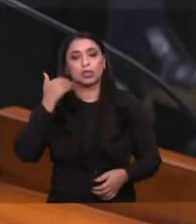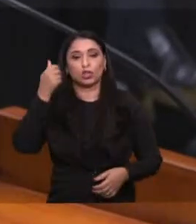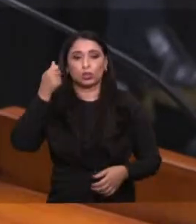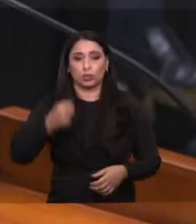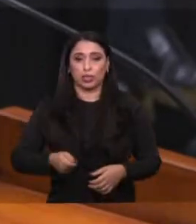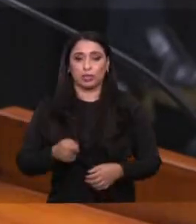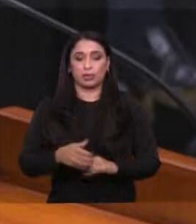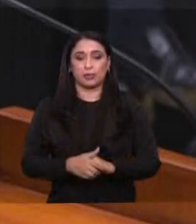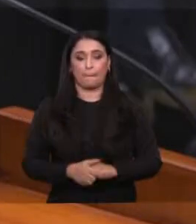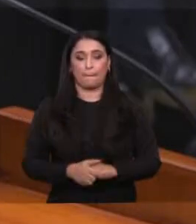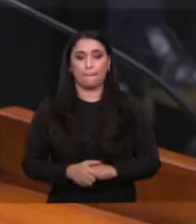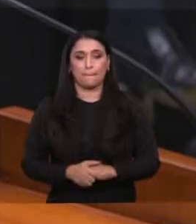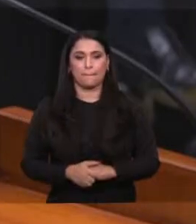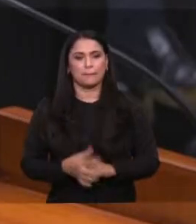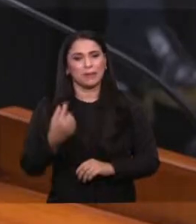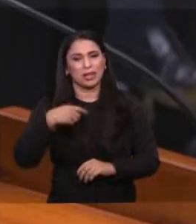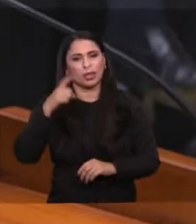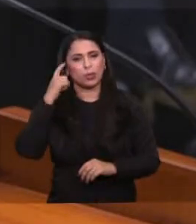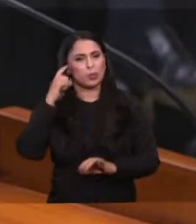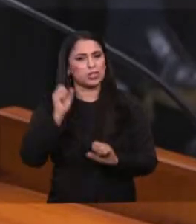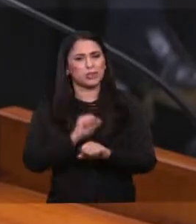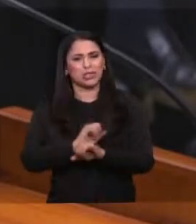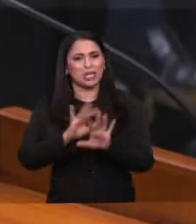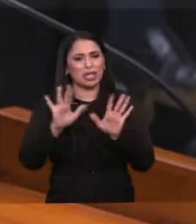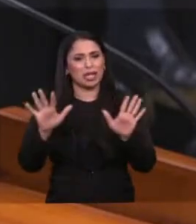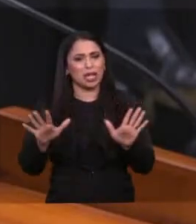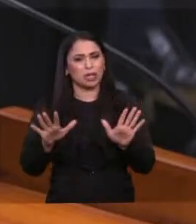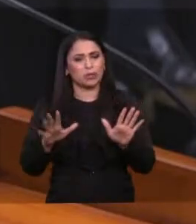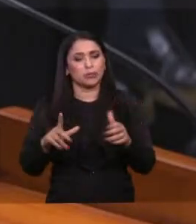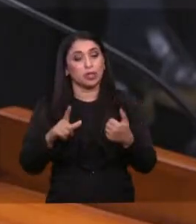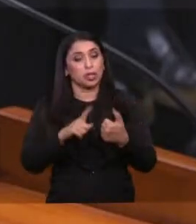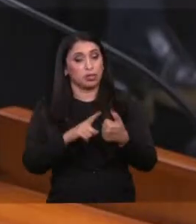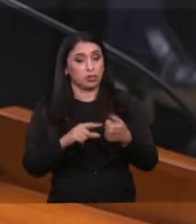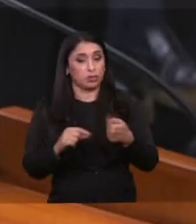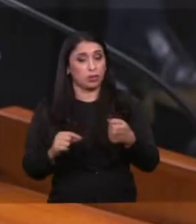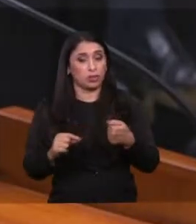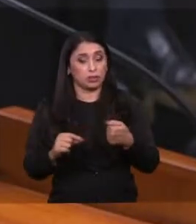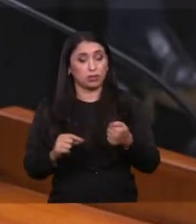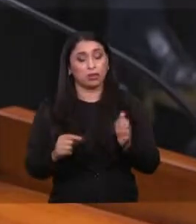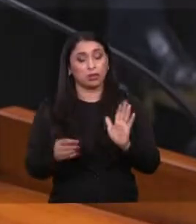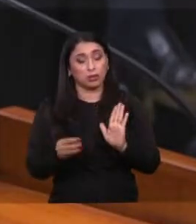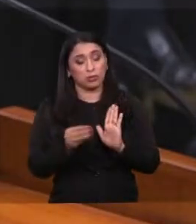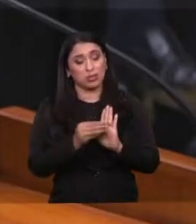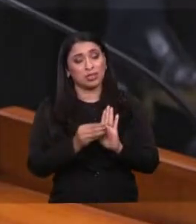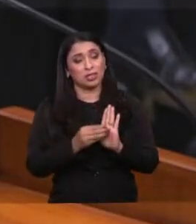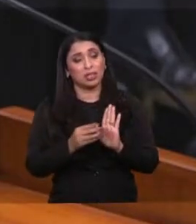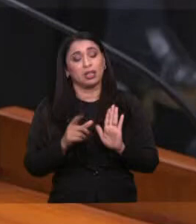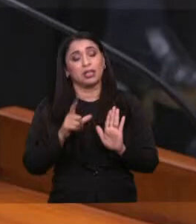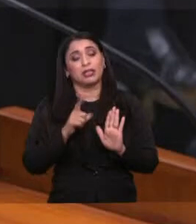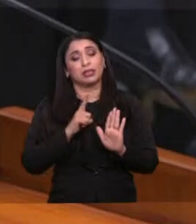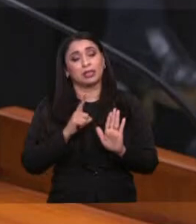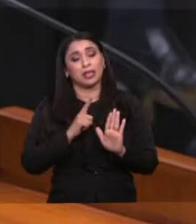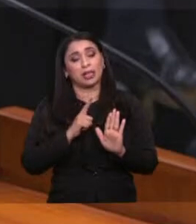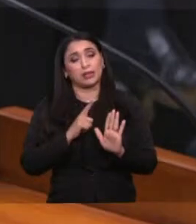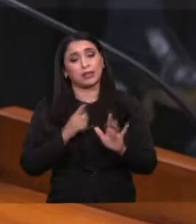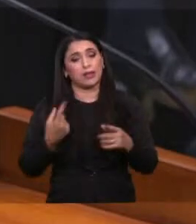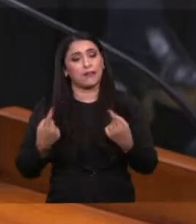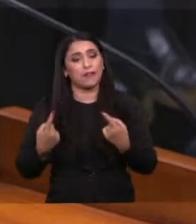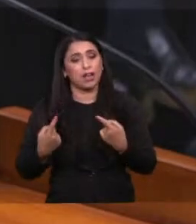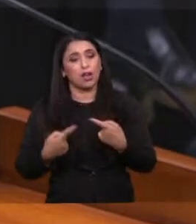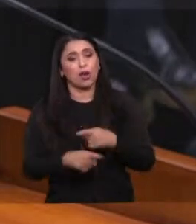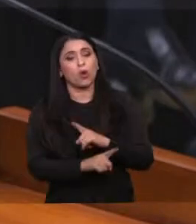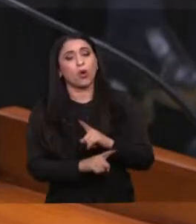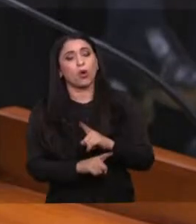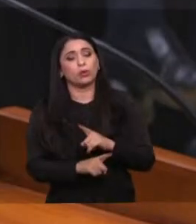me parece claro que esse dispositivo está a enfrentar, a ofender,